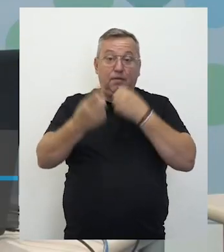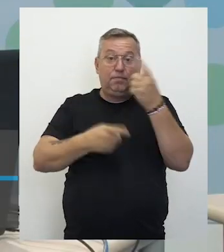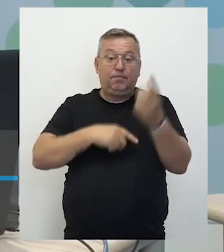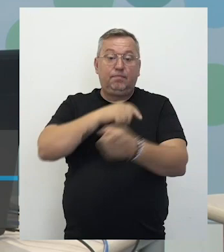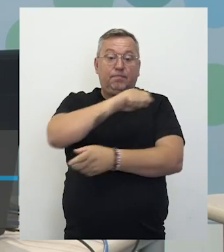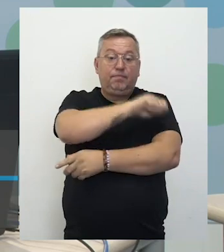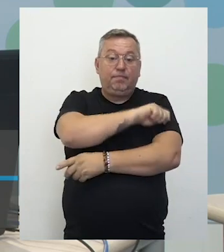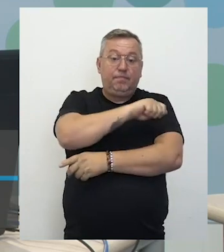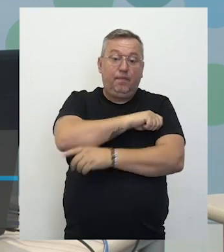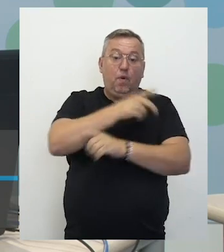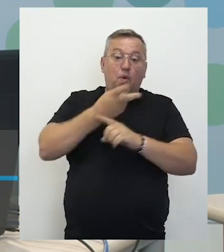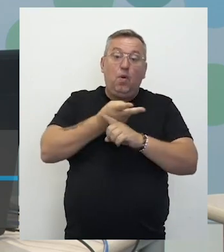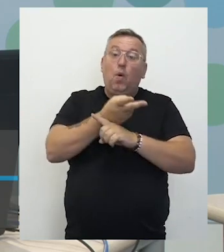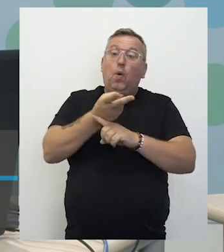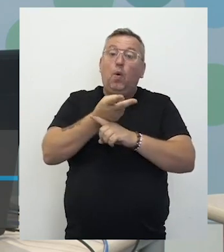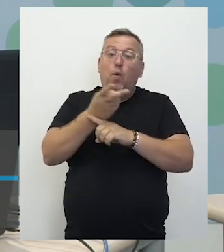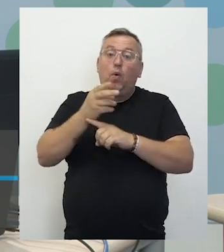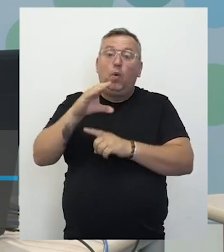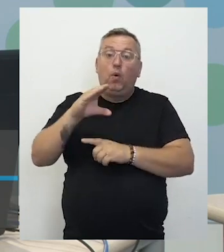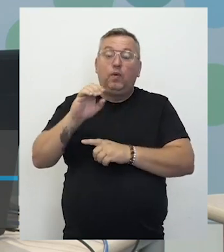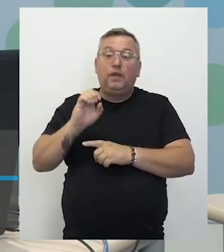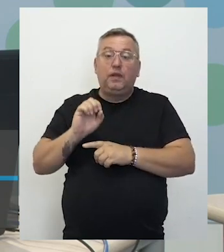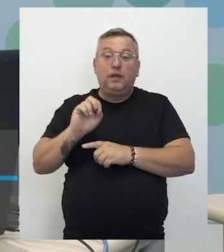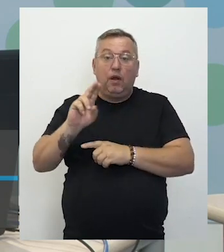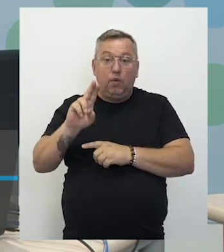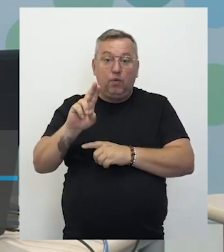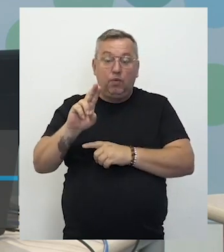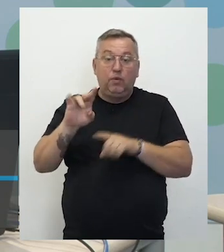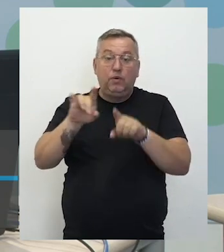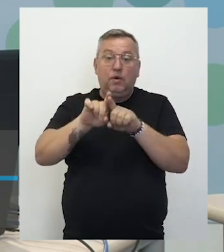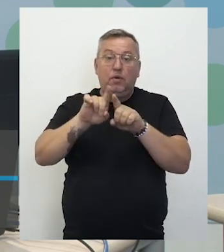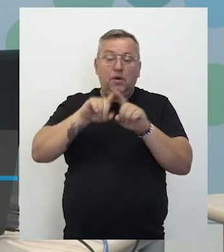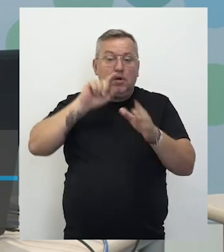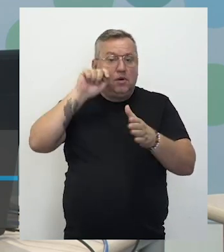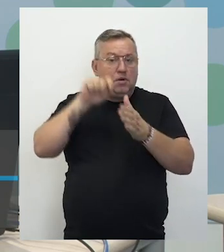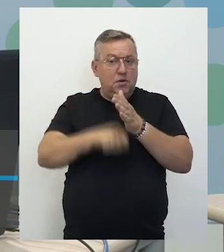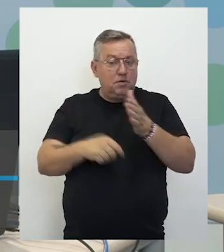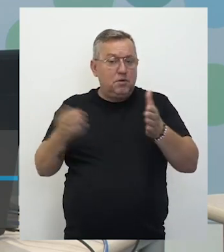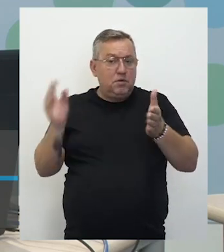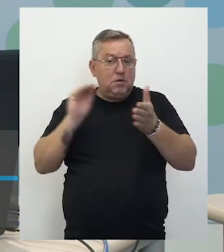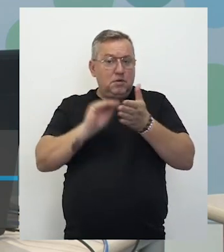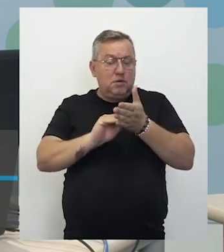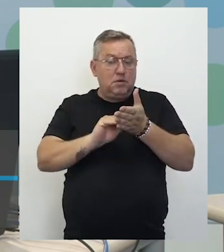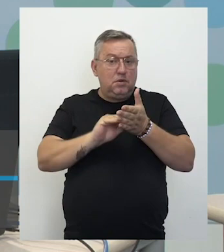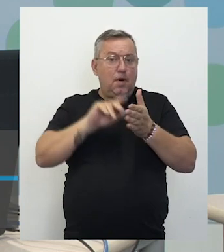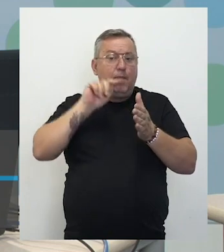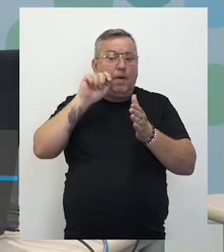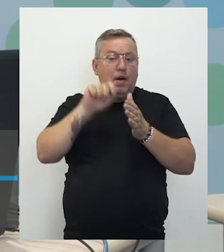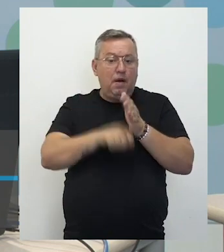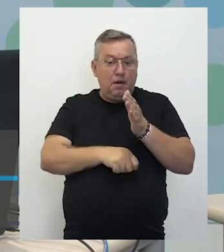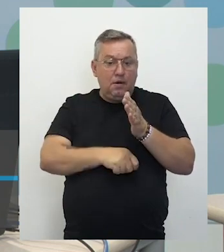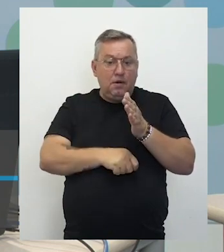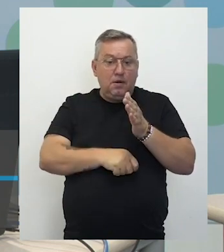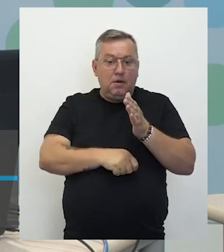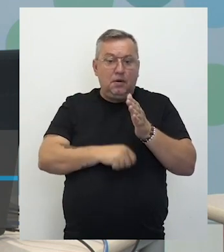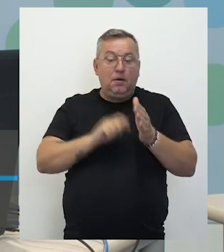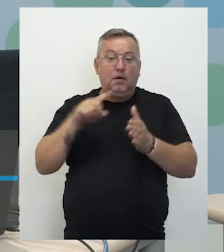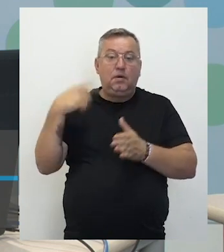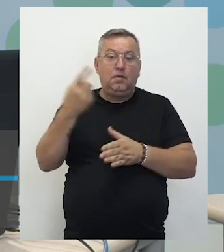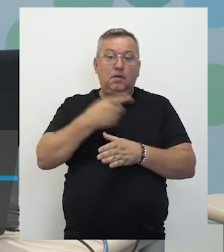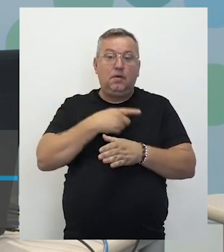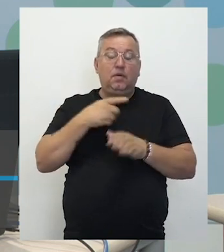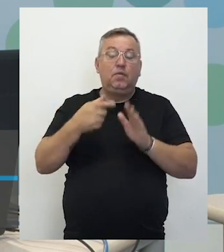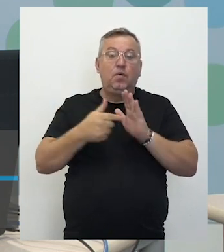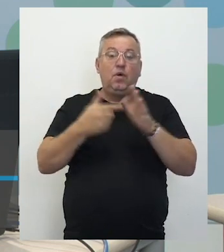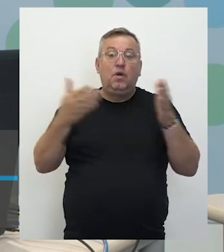estudantes procurou, né, um céu, ou até mesmo aí se matriculou, colocou sua intenção de matrícula, né? Nós vamos passar agora